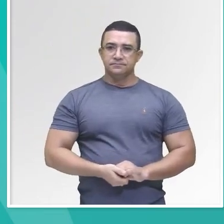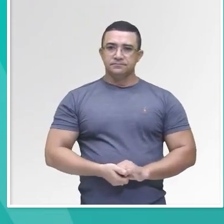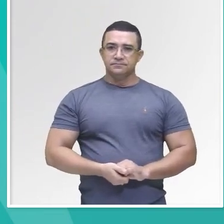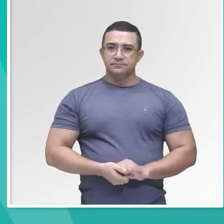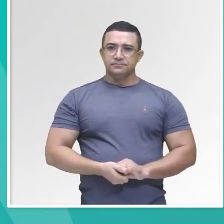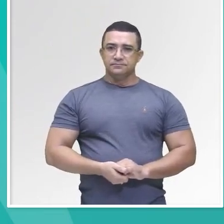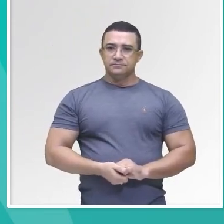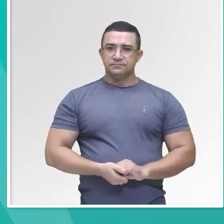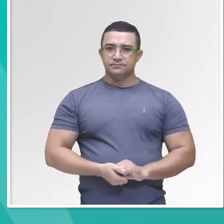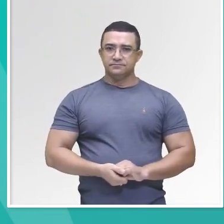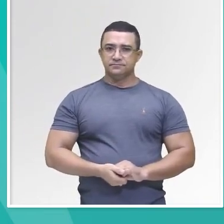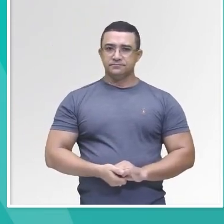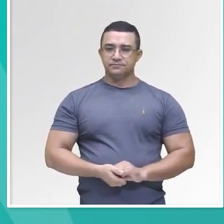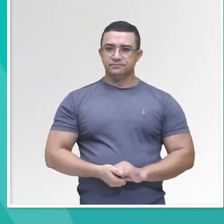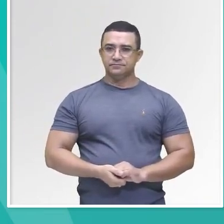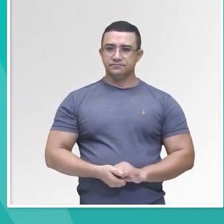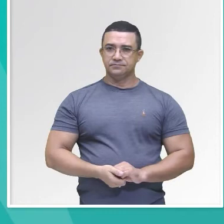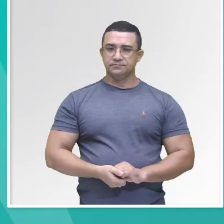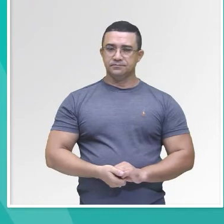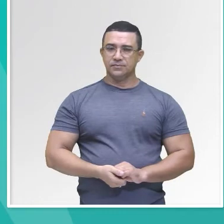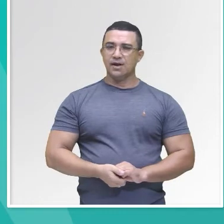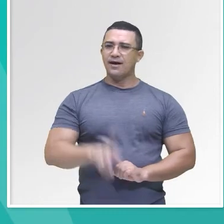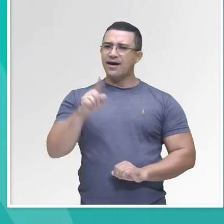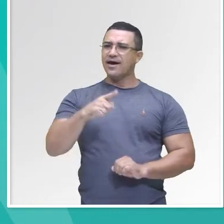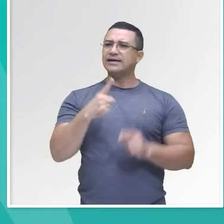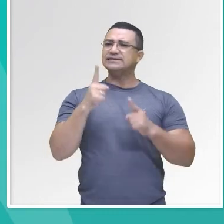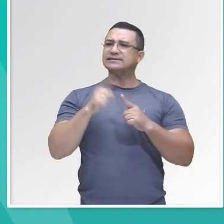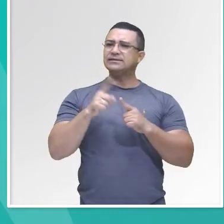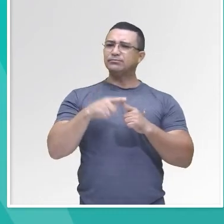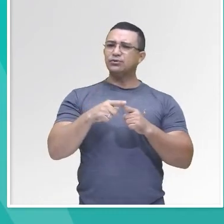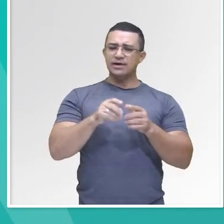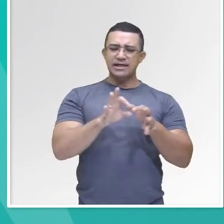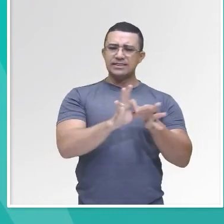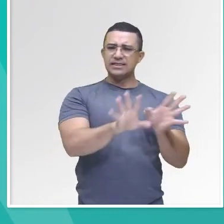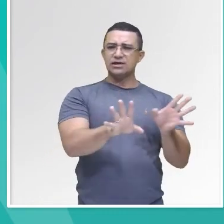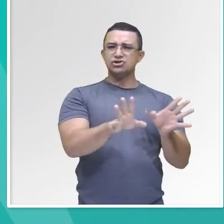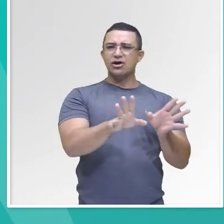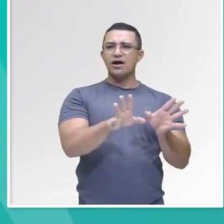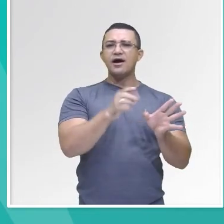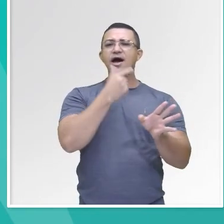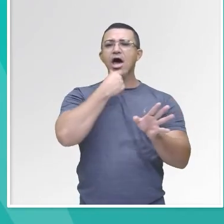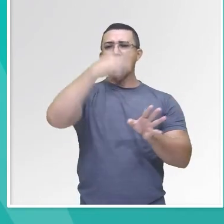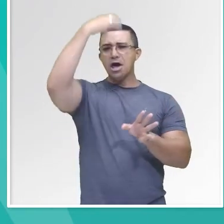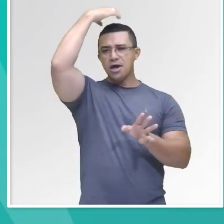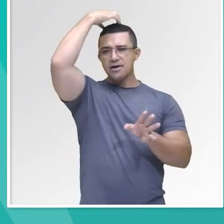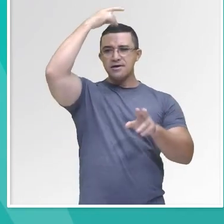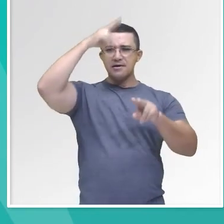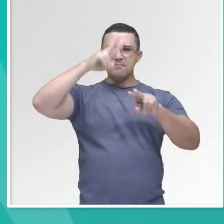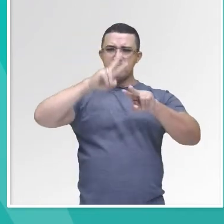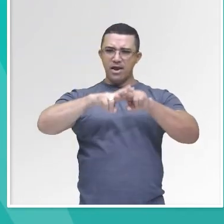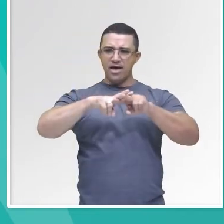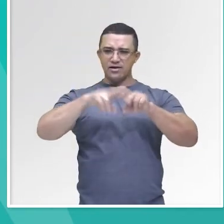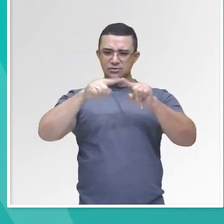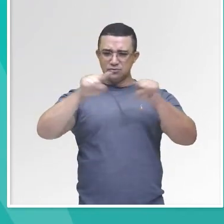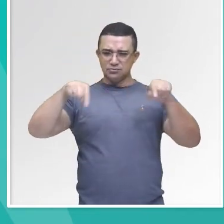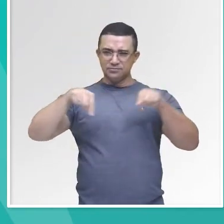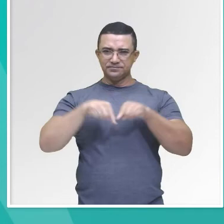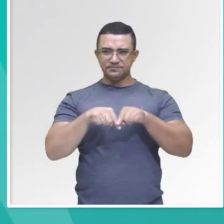possível encurralamento do rei, sendo que ele pode fugir, tá certo?